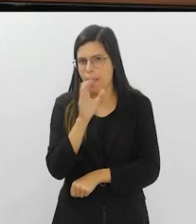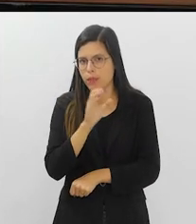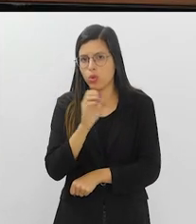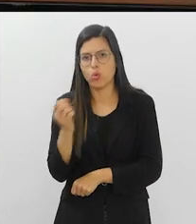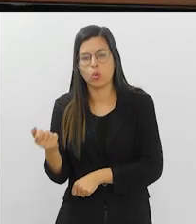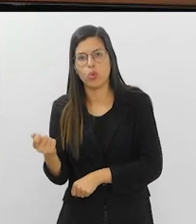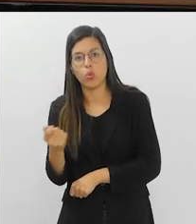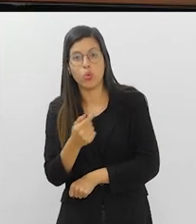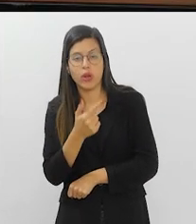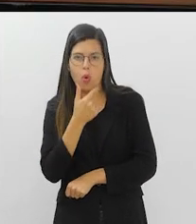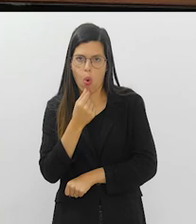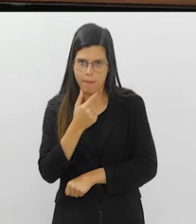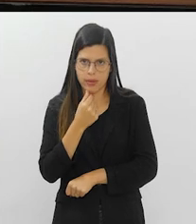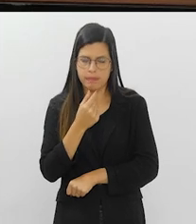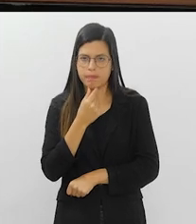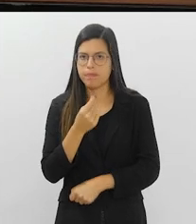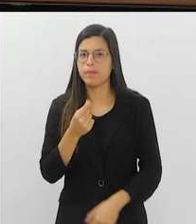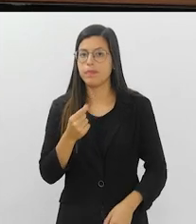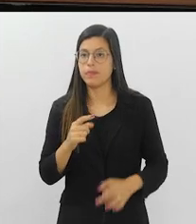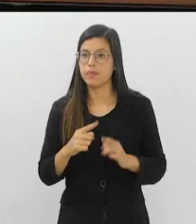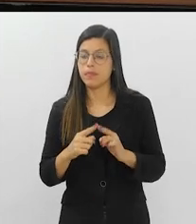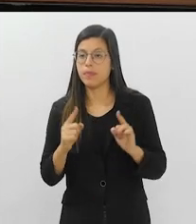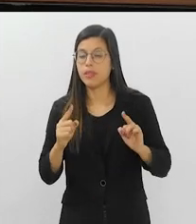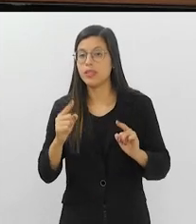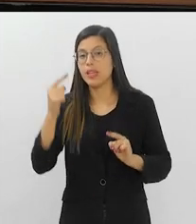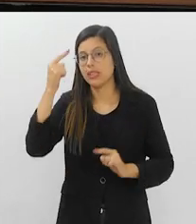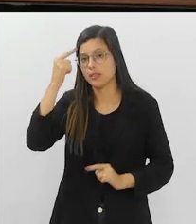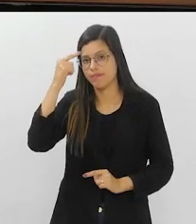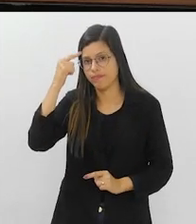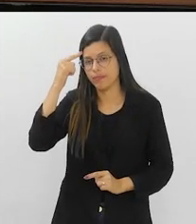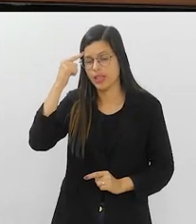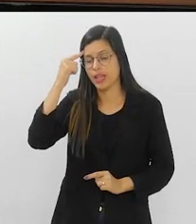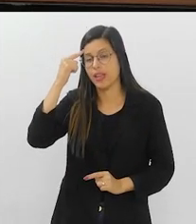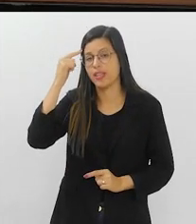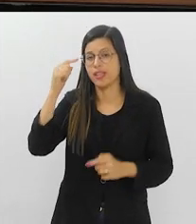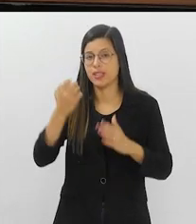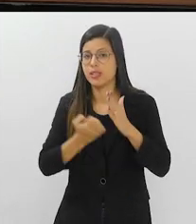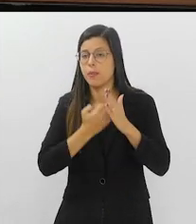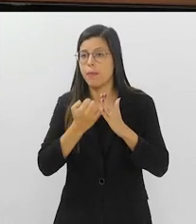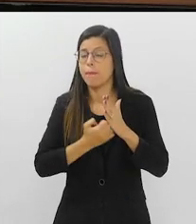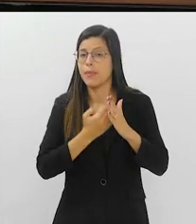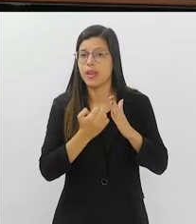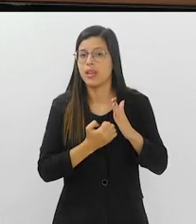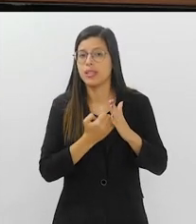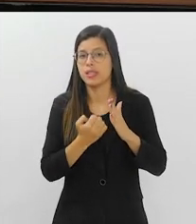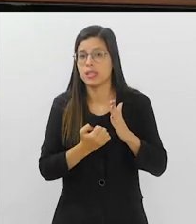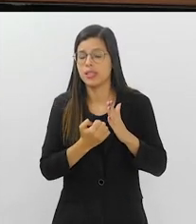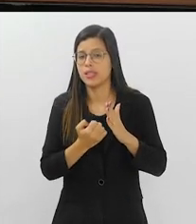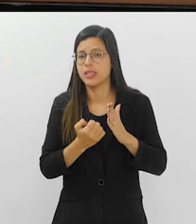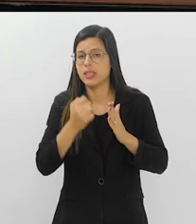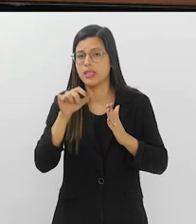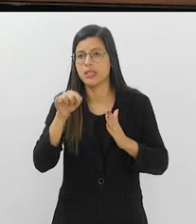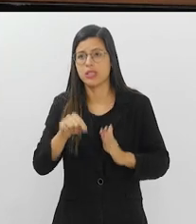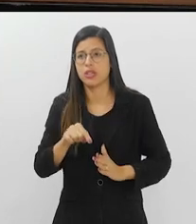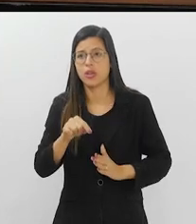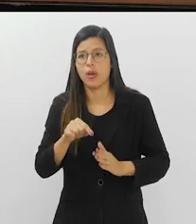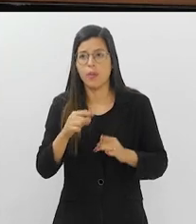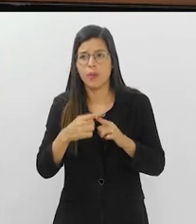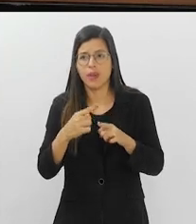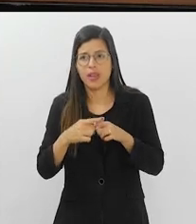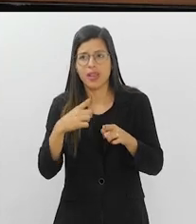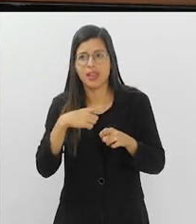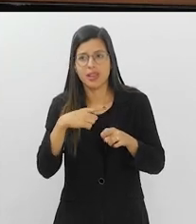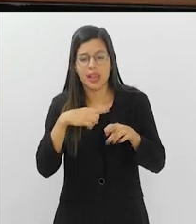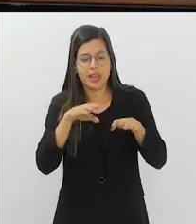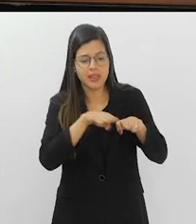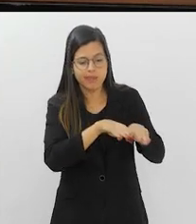mais rápida do que os homens, né? Agora, dentro da lógica das empresas, o que a gente observa também é que, por uma questão de assimetria